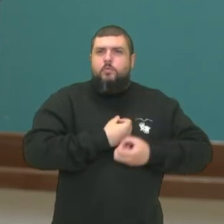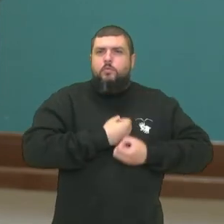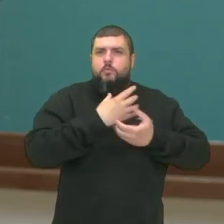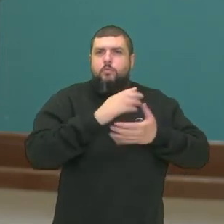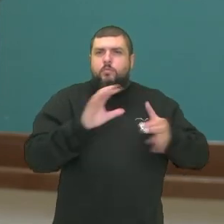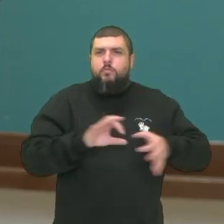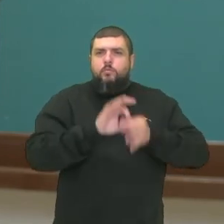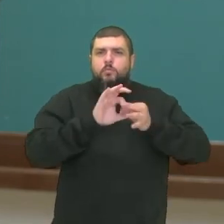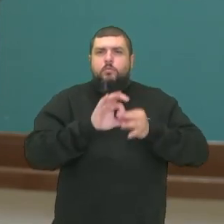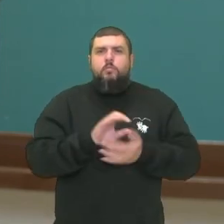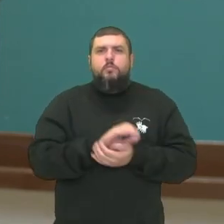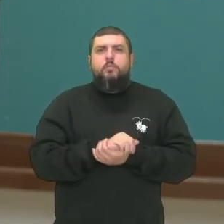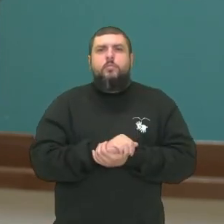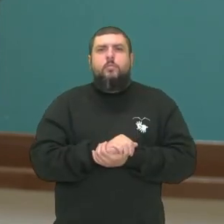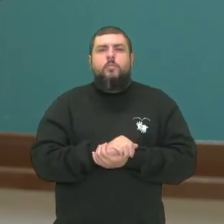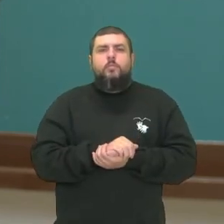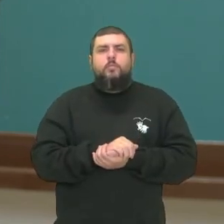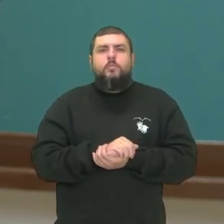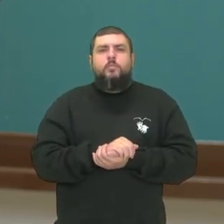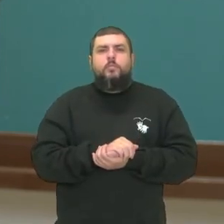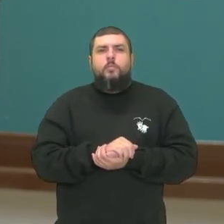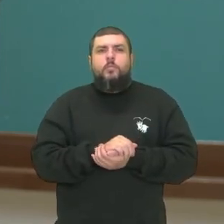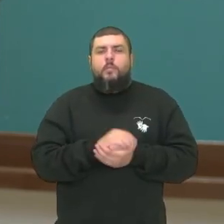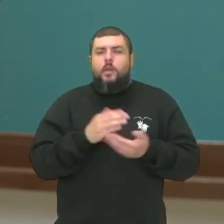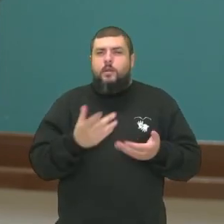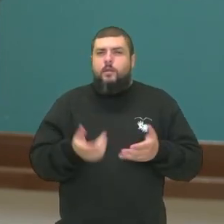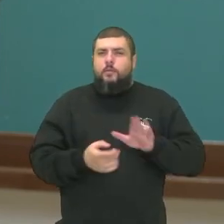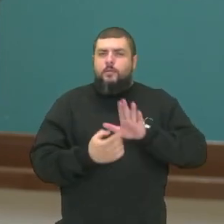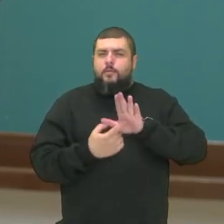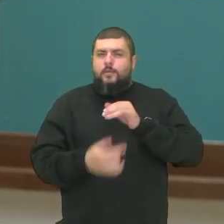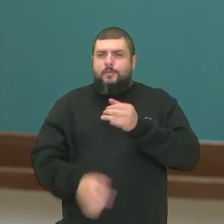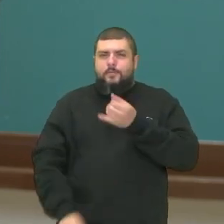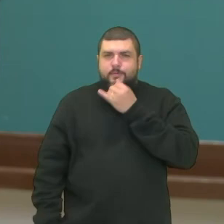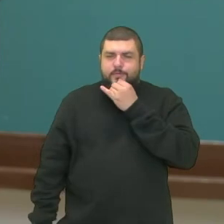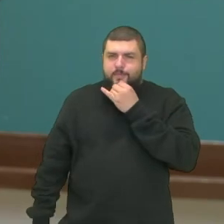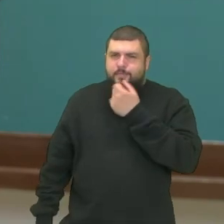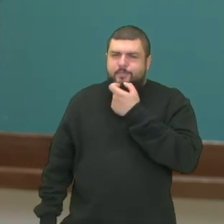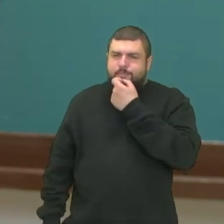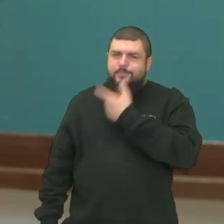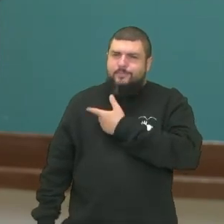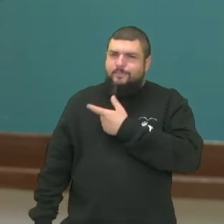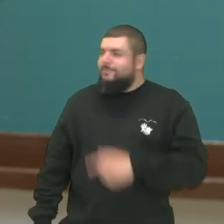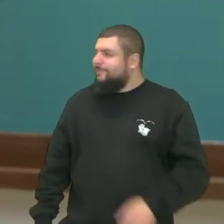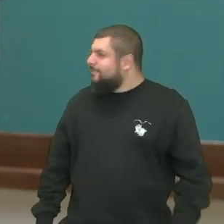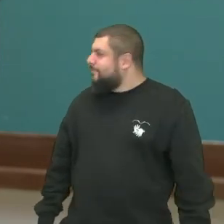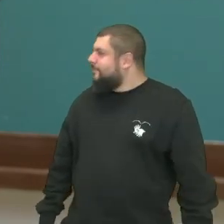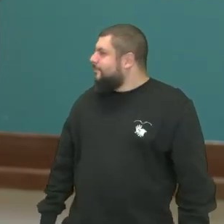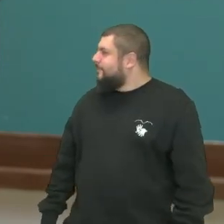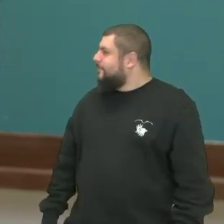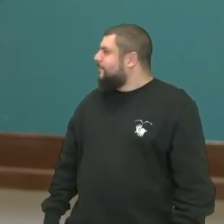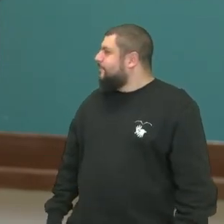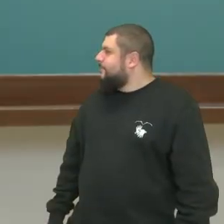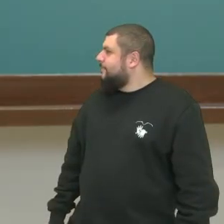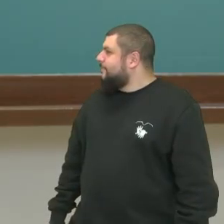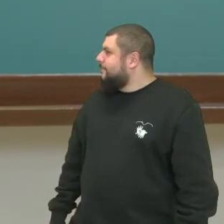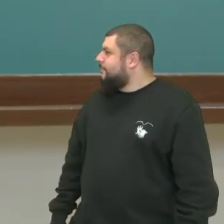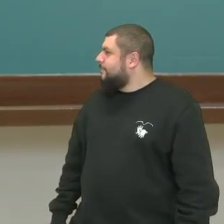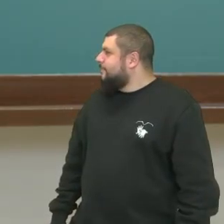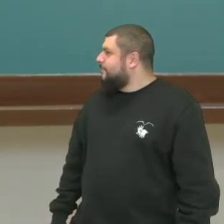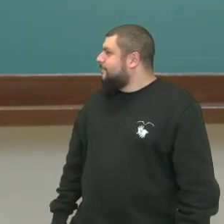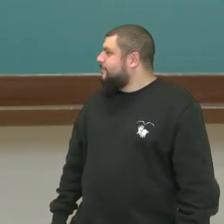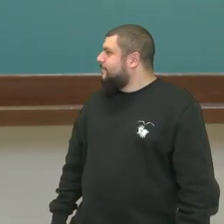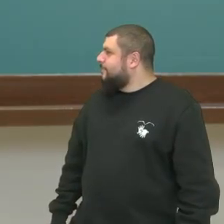intertextualidade. Aqui eu mostrei com, ó, Puma e Pumba. Então, há intertextualidade